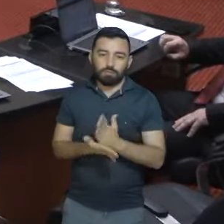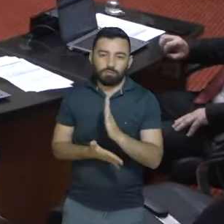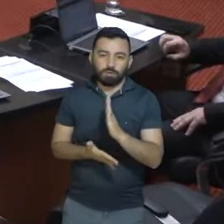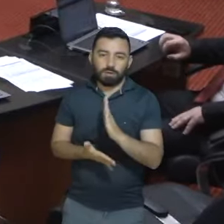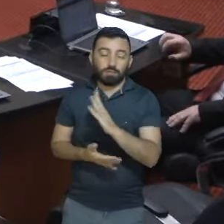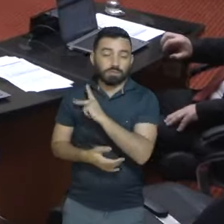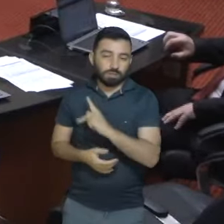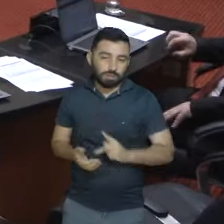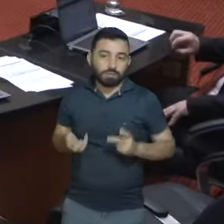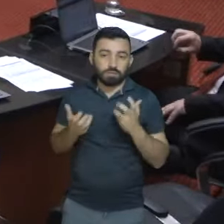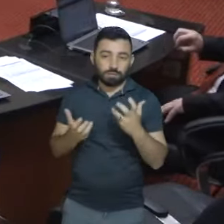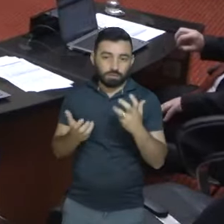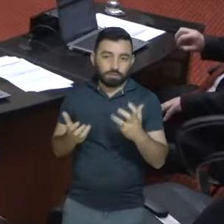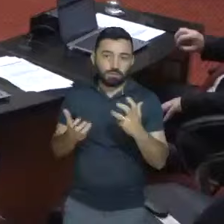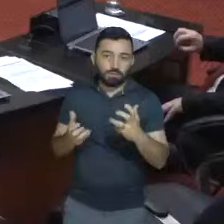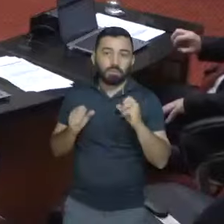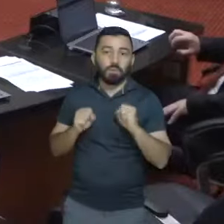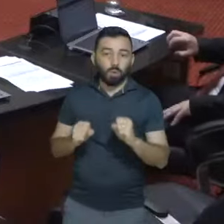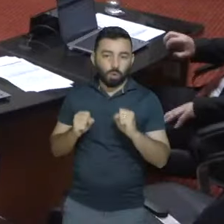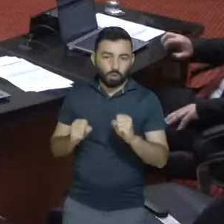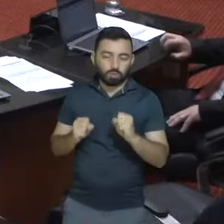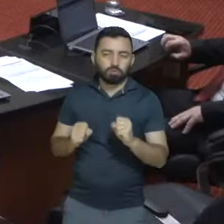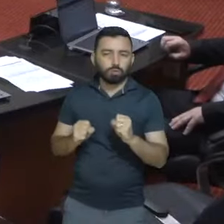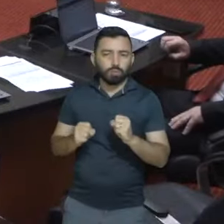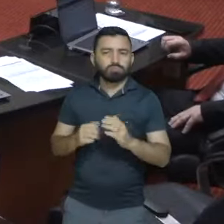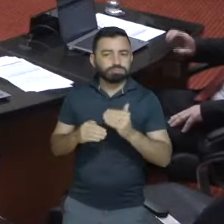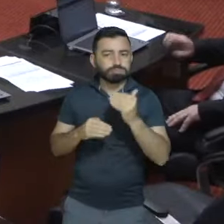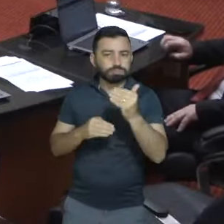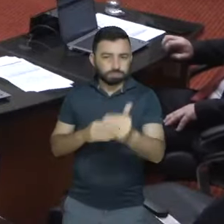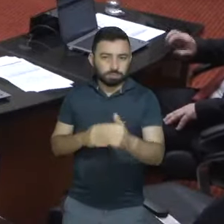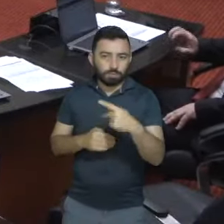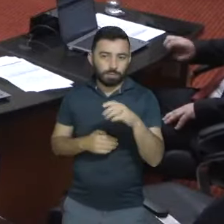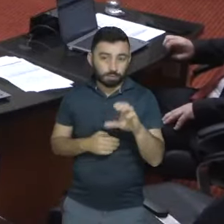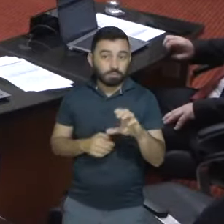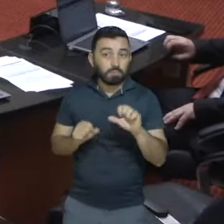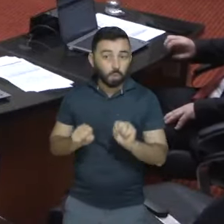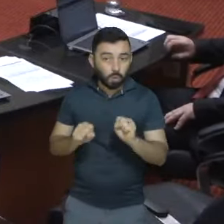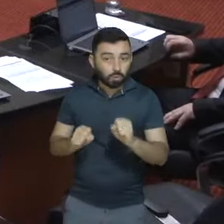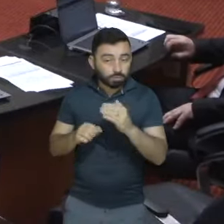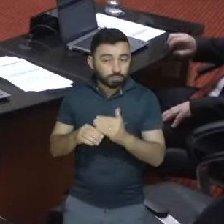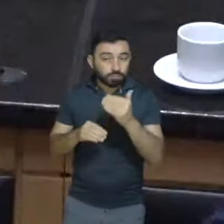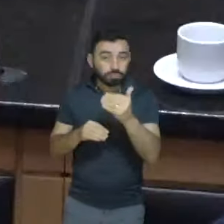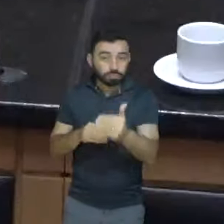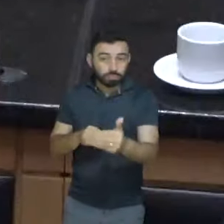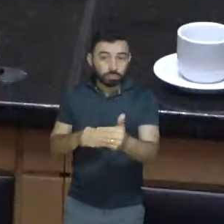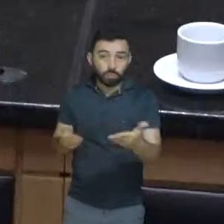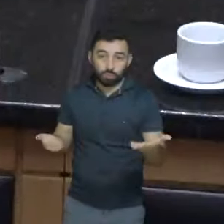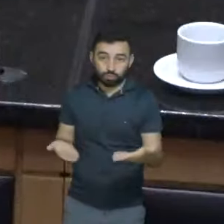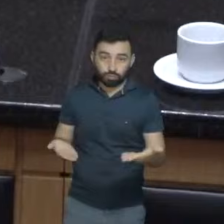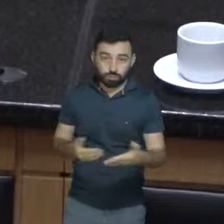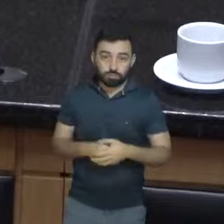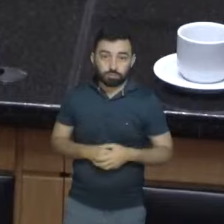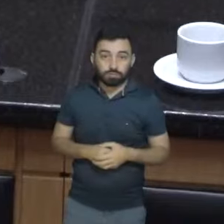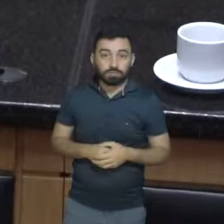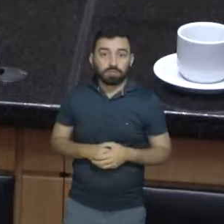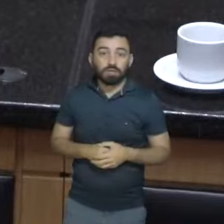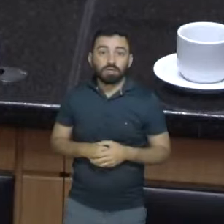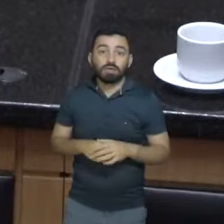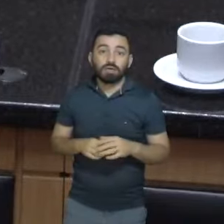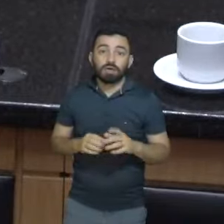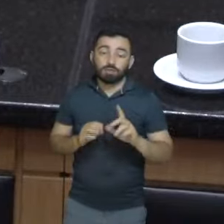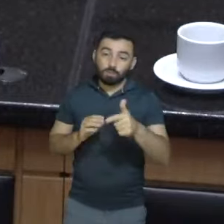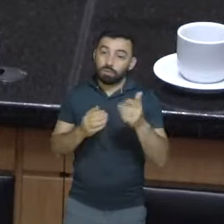ainda hoje pode promulgar a PEC. A PEC pode ser promulgada pelo presidente no dia de hoje. E aí deixar para o governador